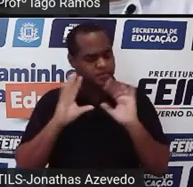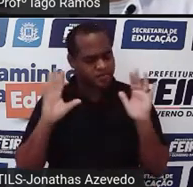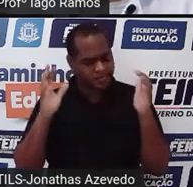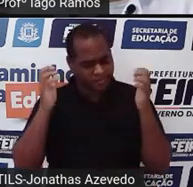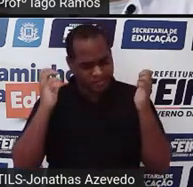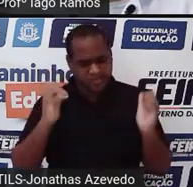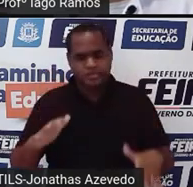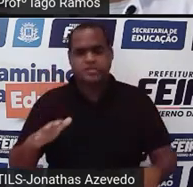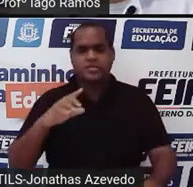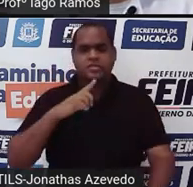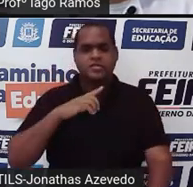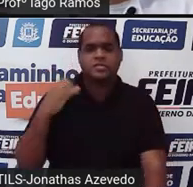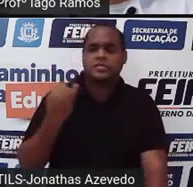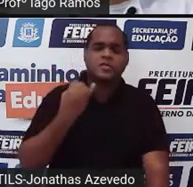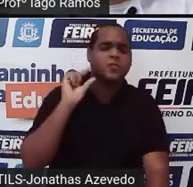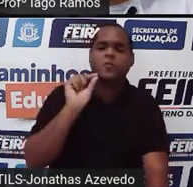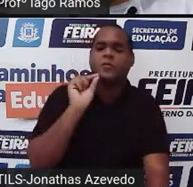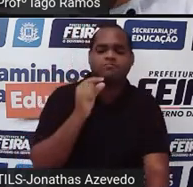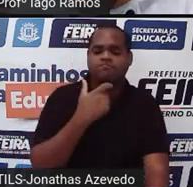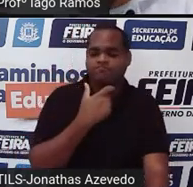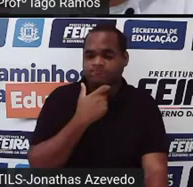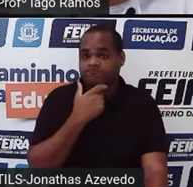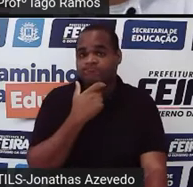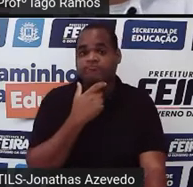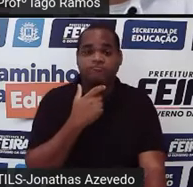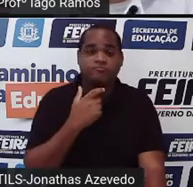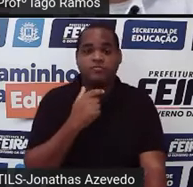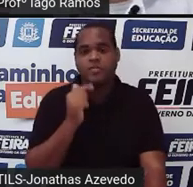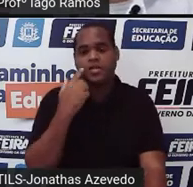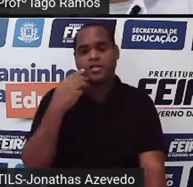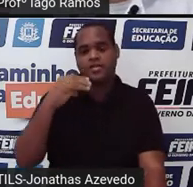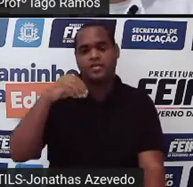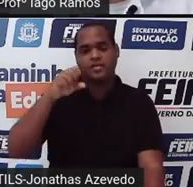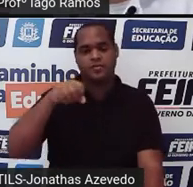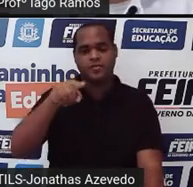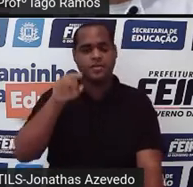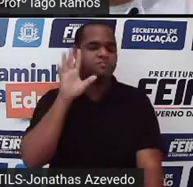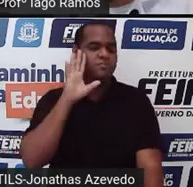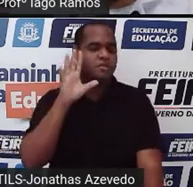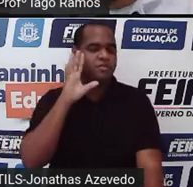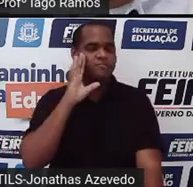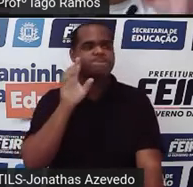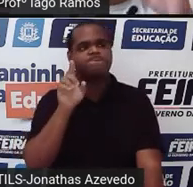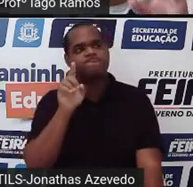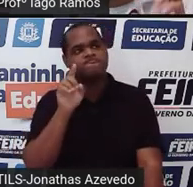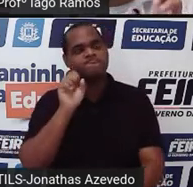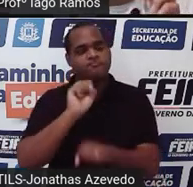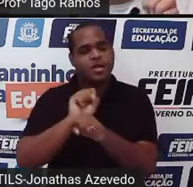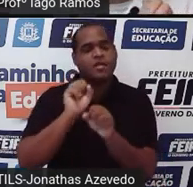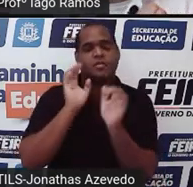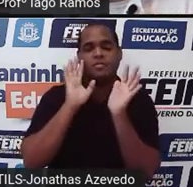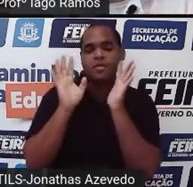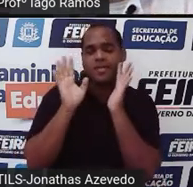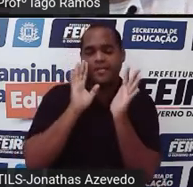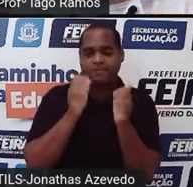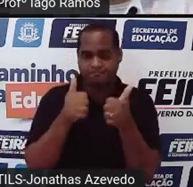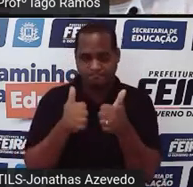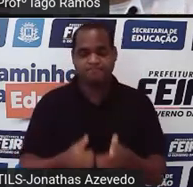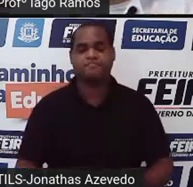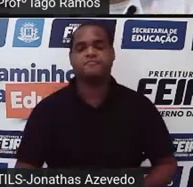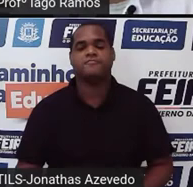que a gente entendeu tá então eu te dou aí 30 segundos para você parar e refletir um